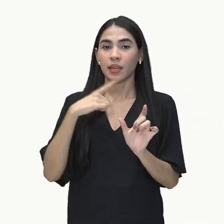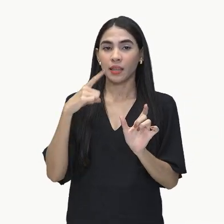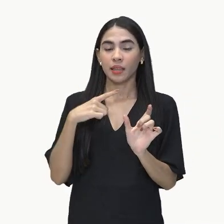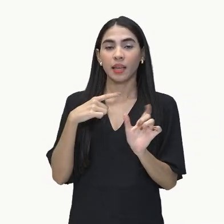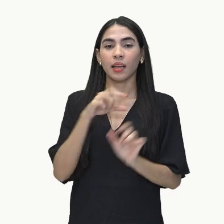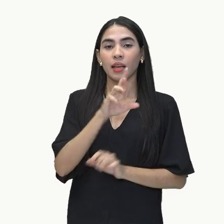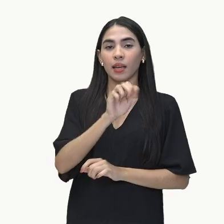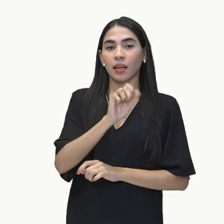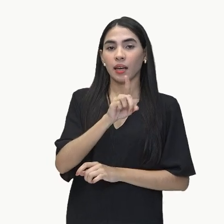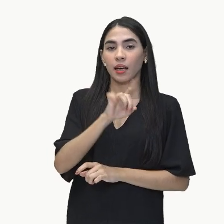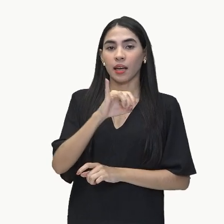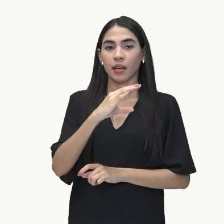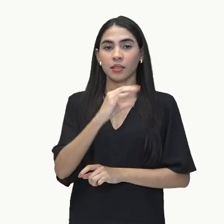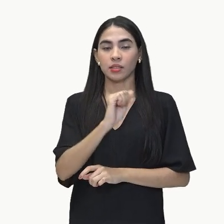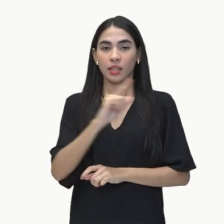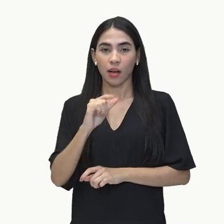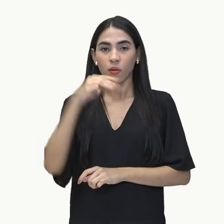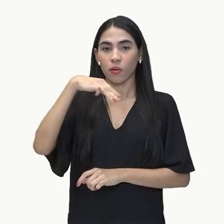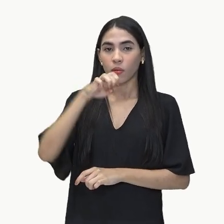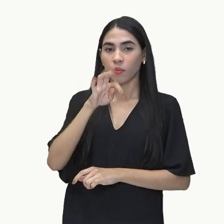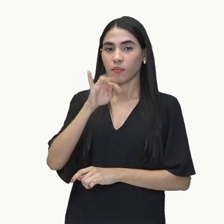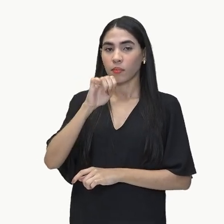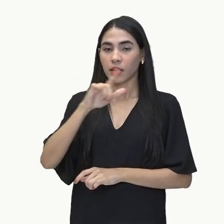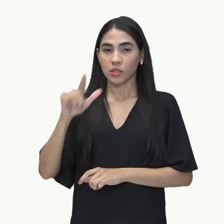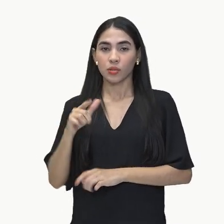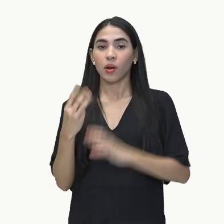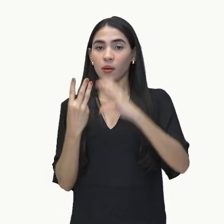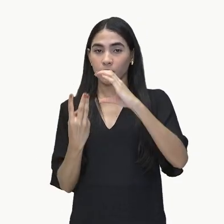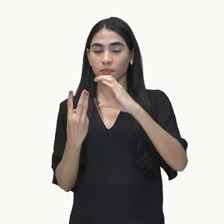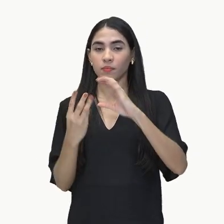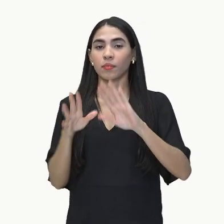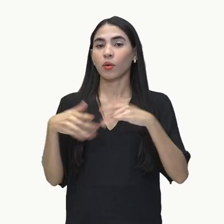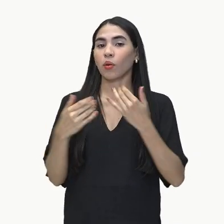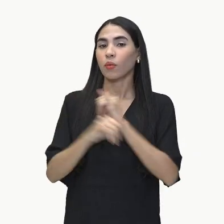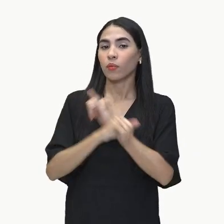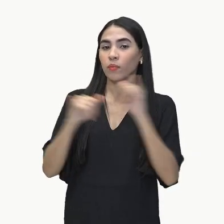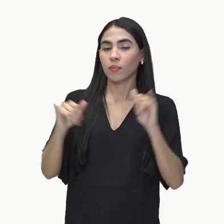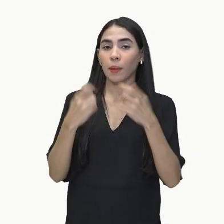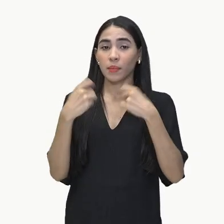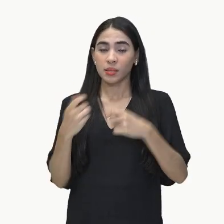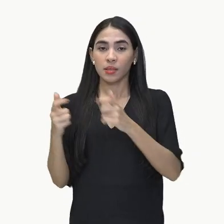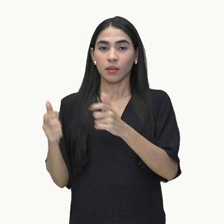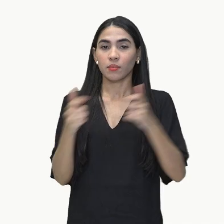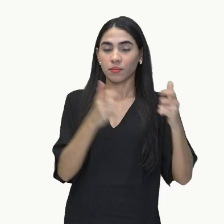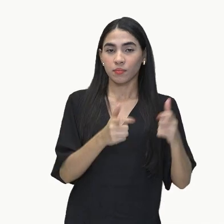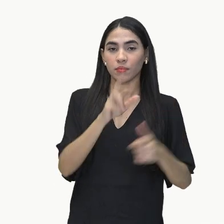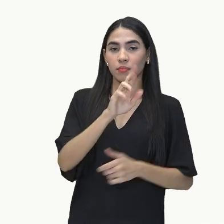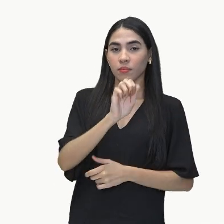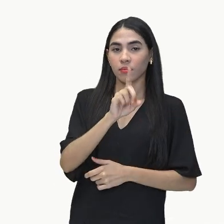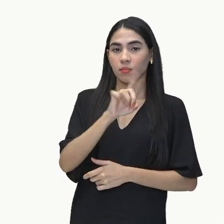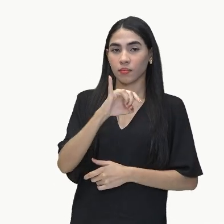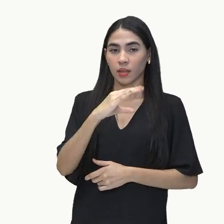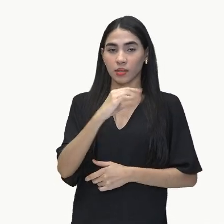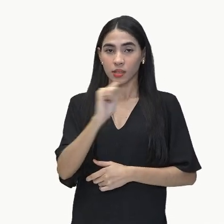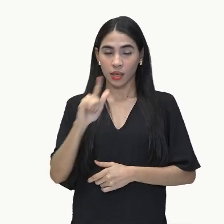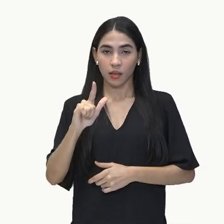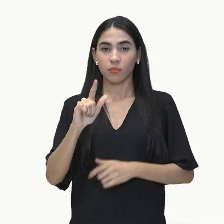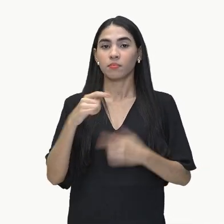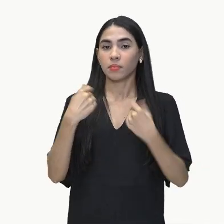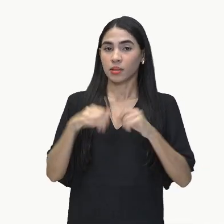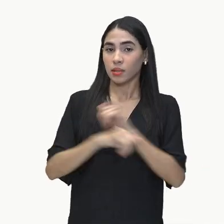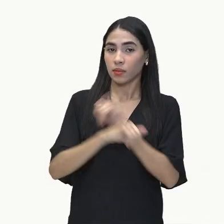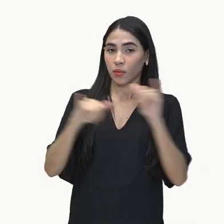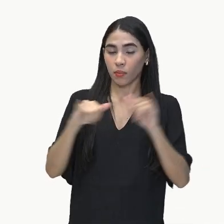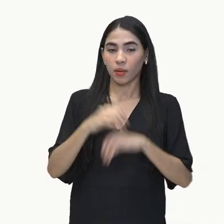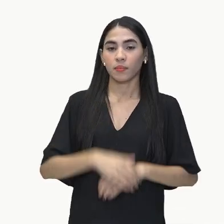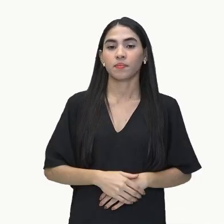metil no carbono 3. Por regra de nomenclatura, informar a posição do radical, aí a cadeia principal. Esse composto é